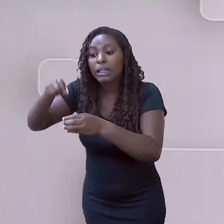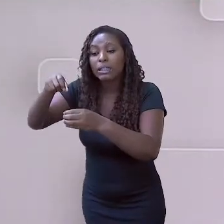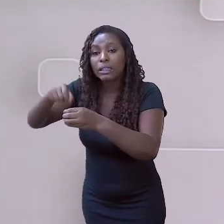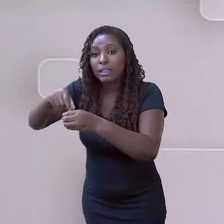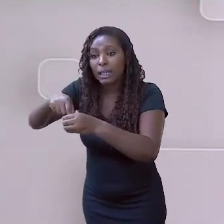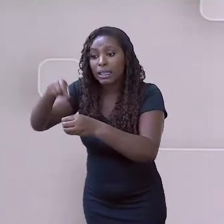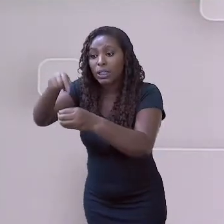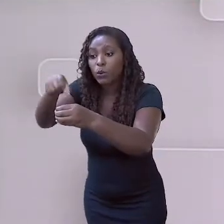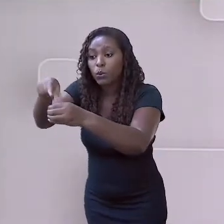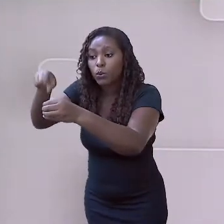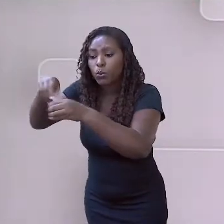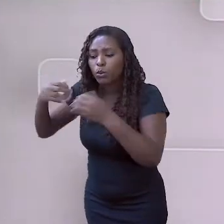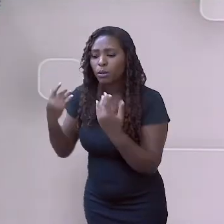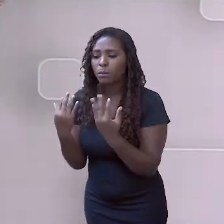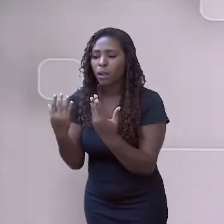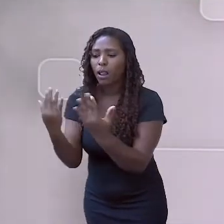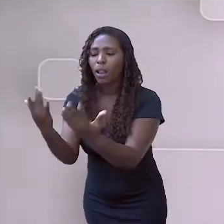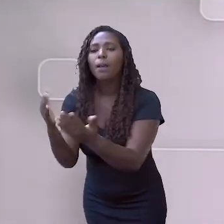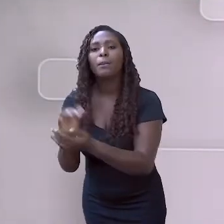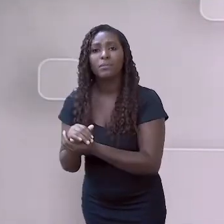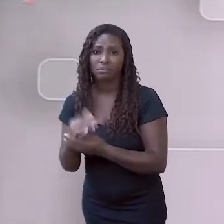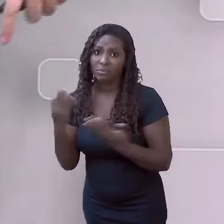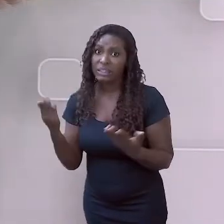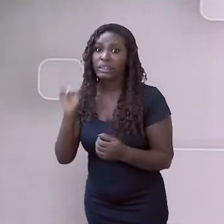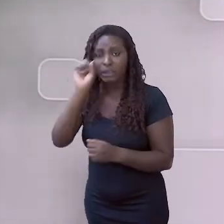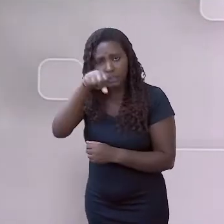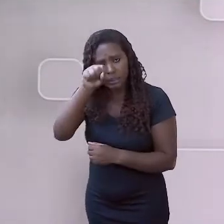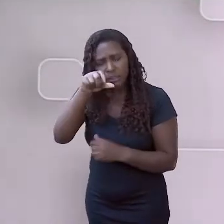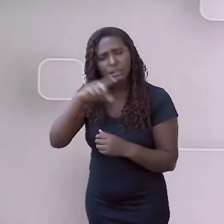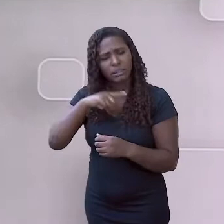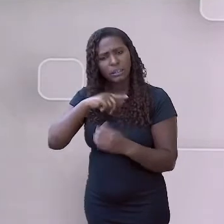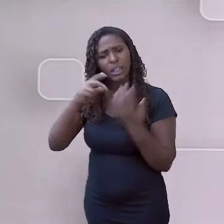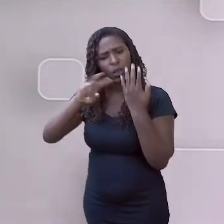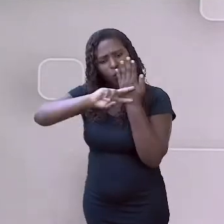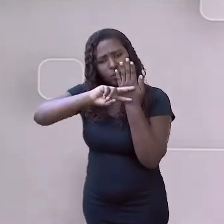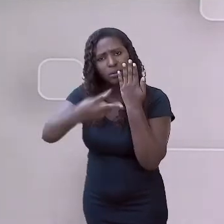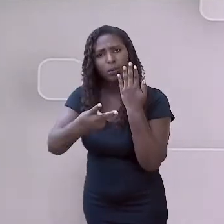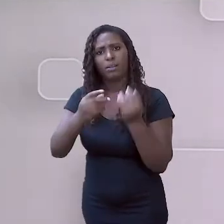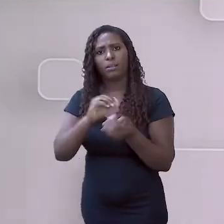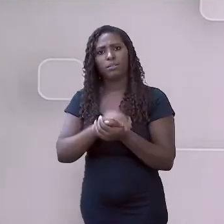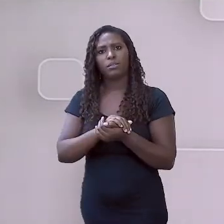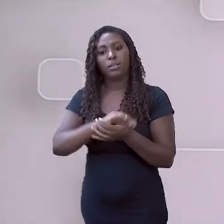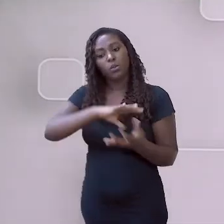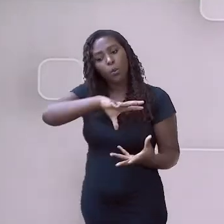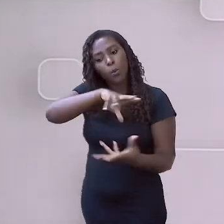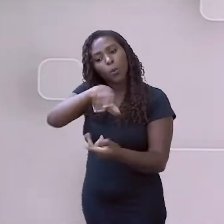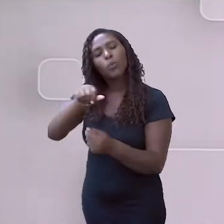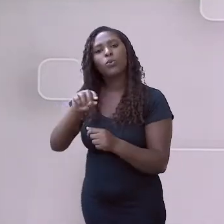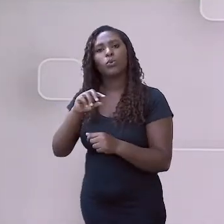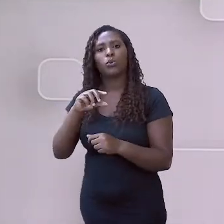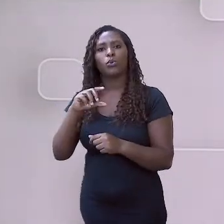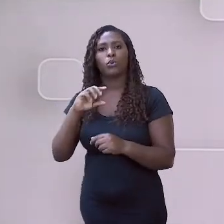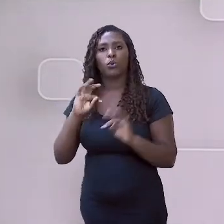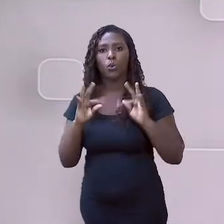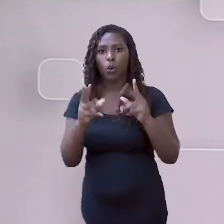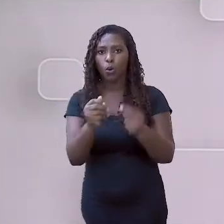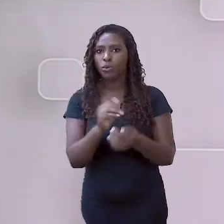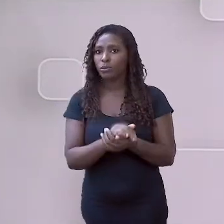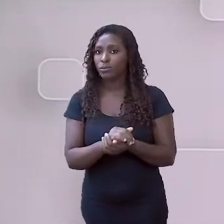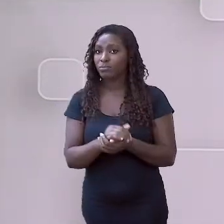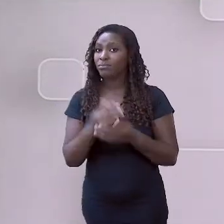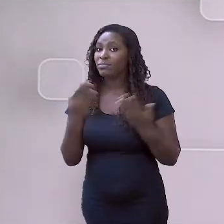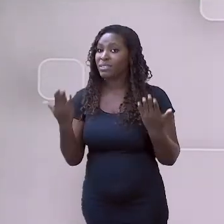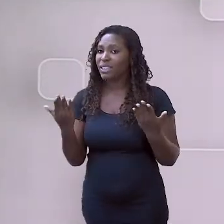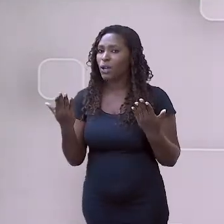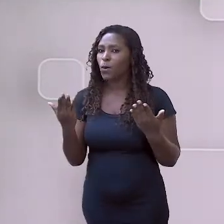Desenvolvimento sustentável é aquele que gera condição para esta